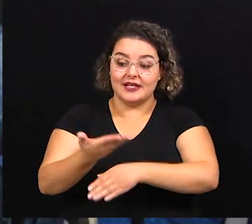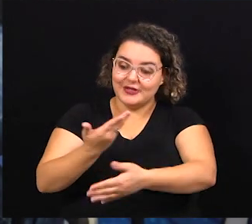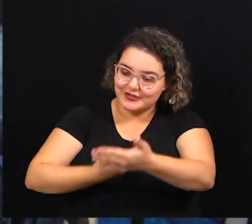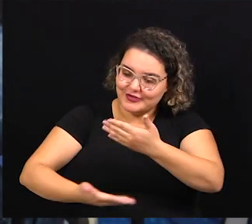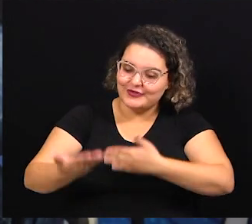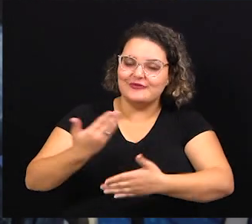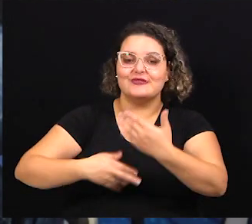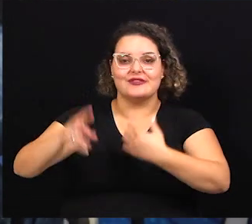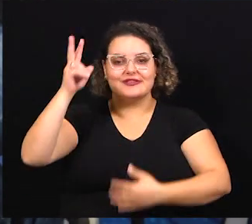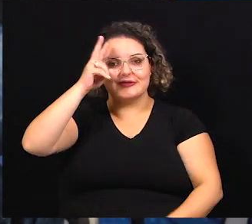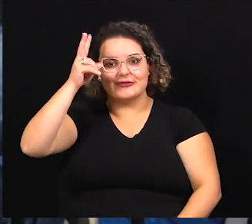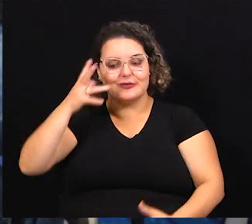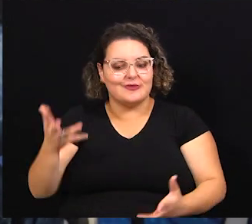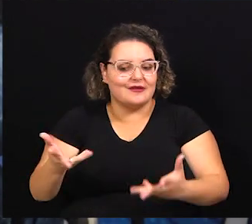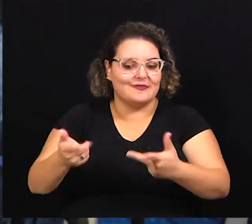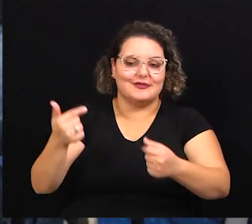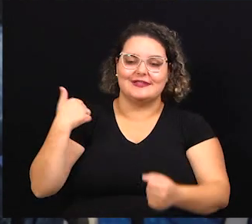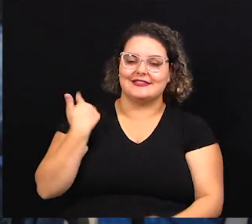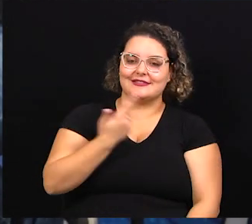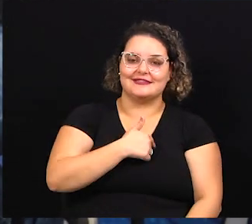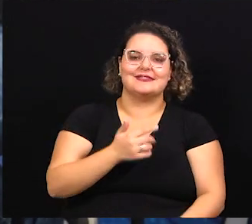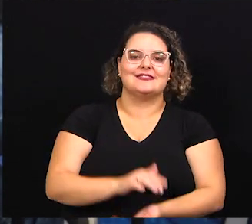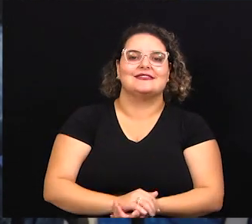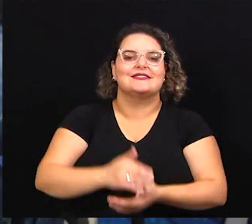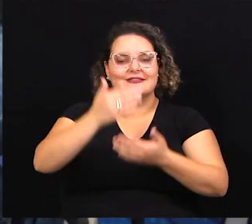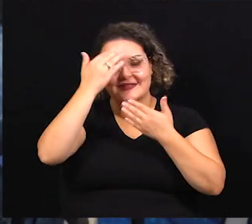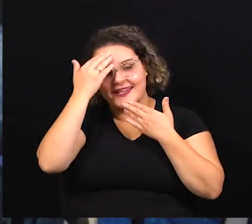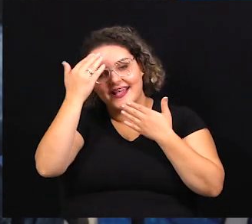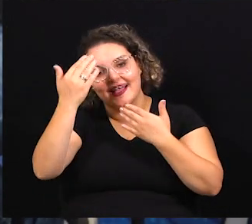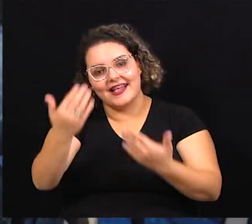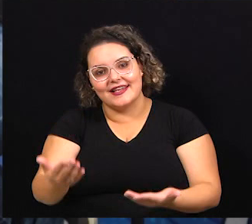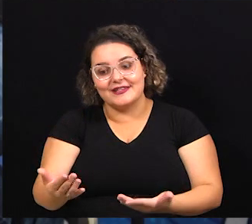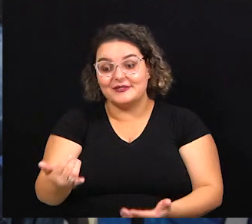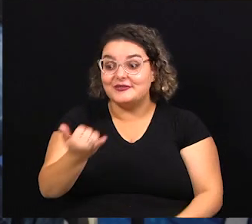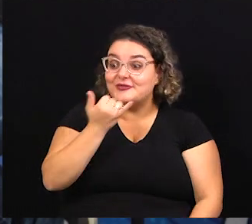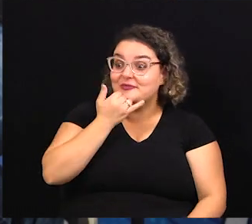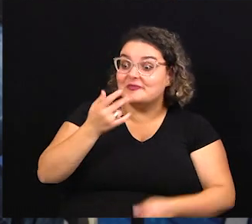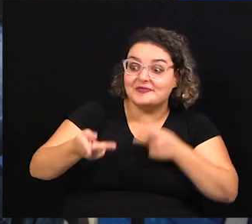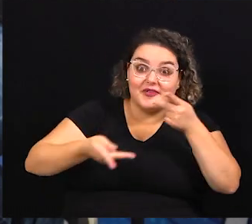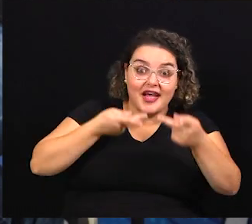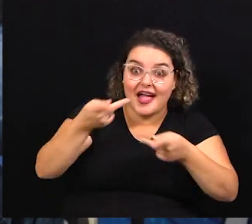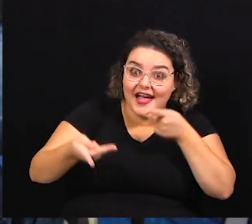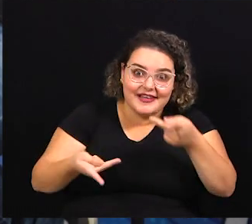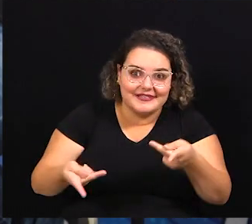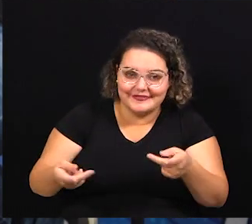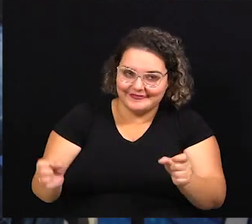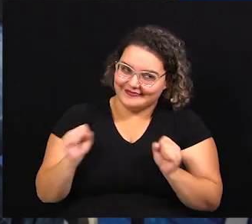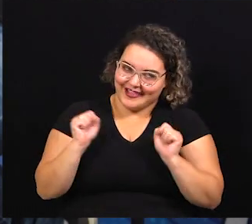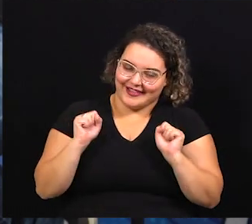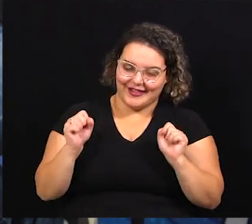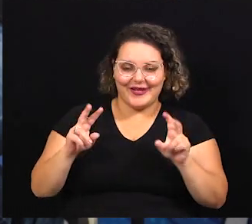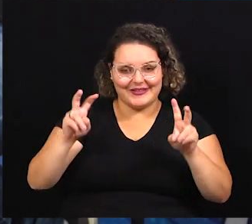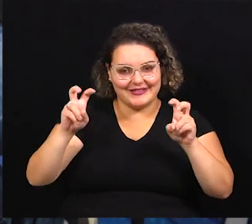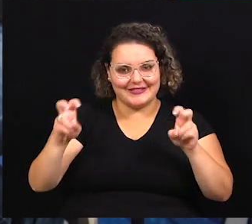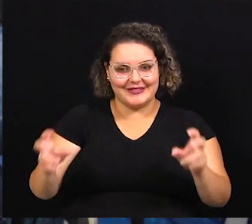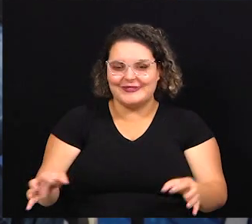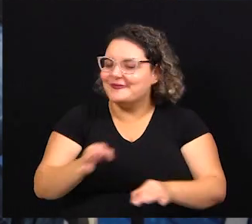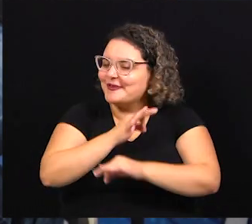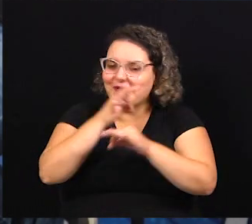e dividir essa história incrível com a gente aqui. Eu que agradeço e desculpa se eu tagarelei, é meu assunto